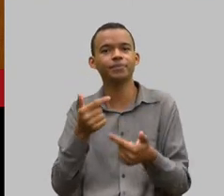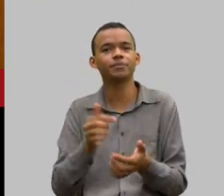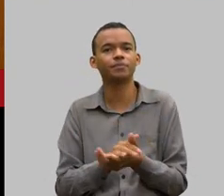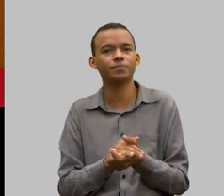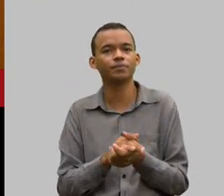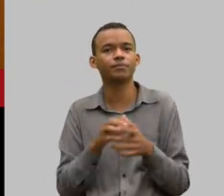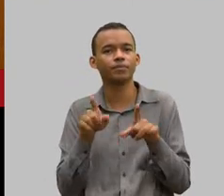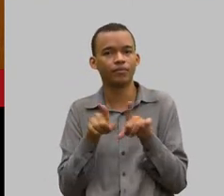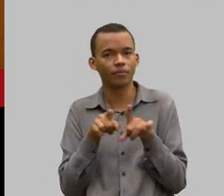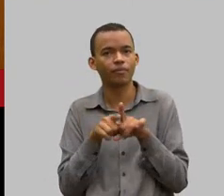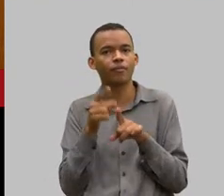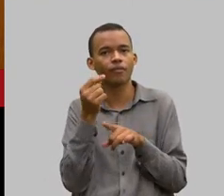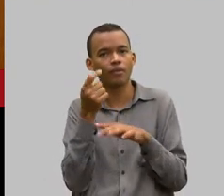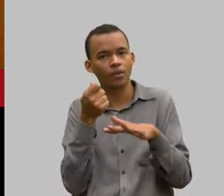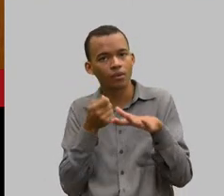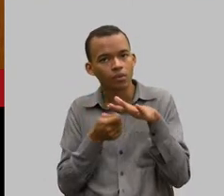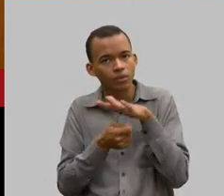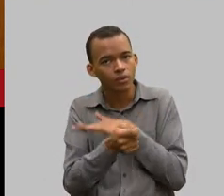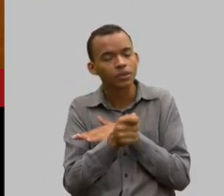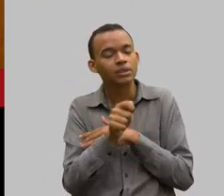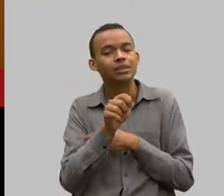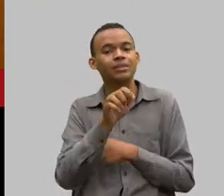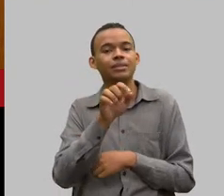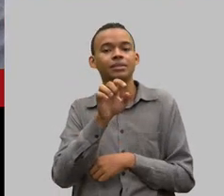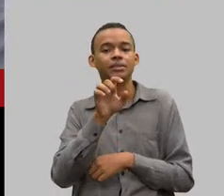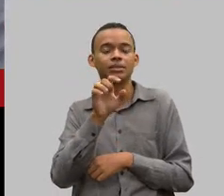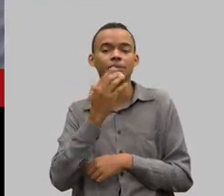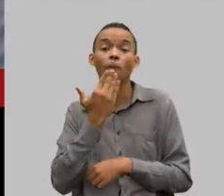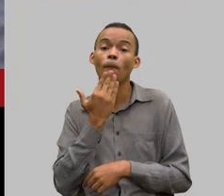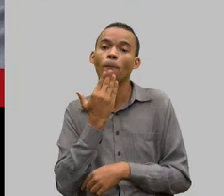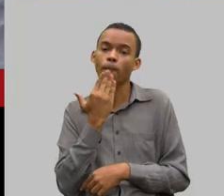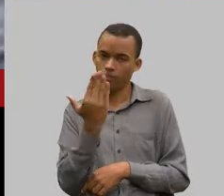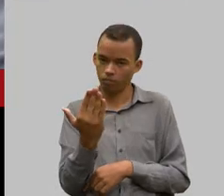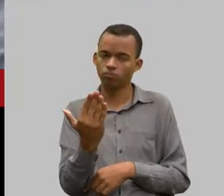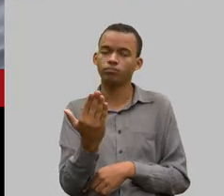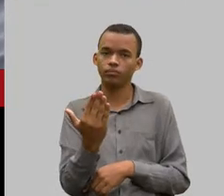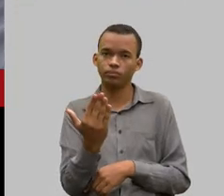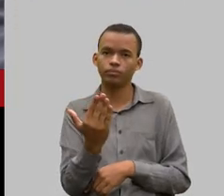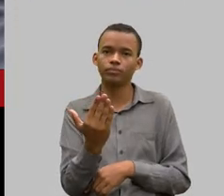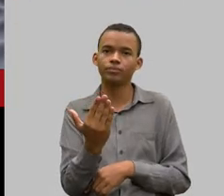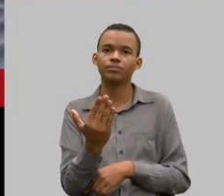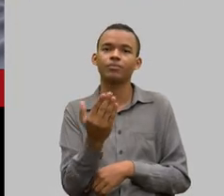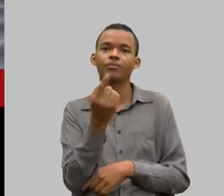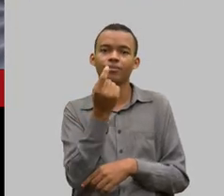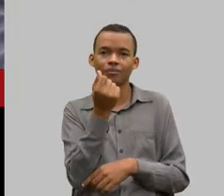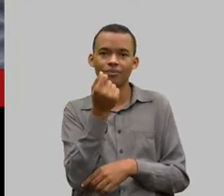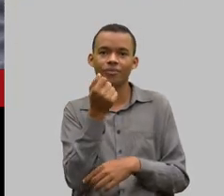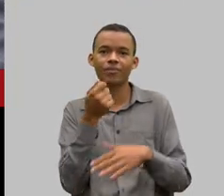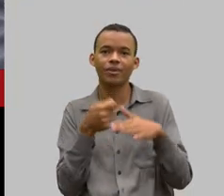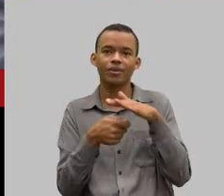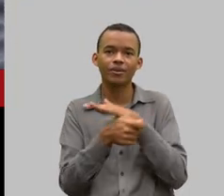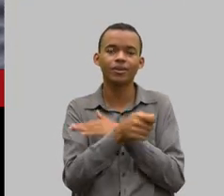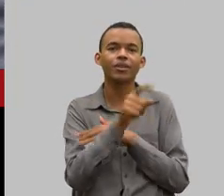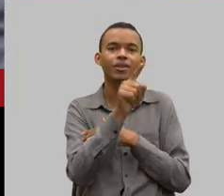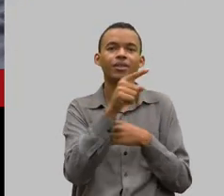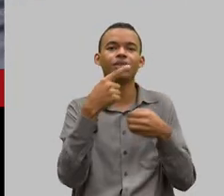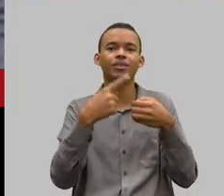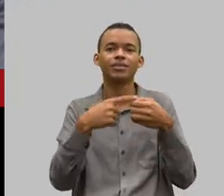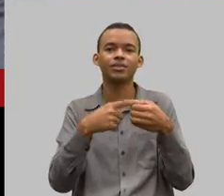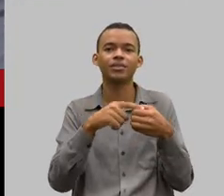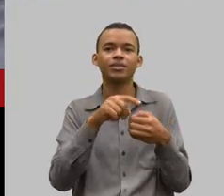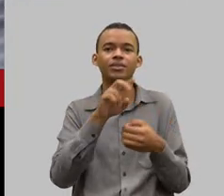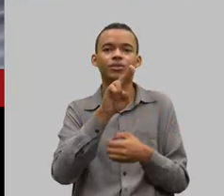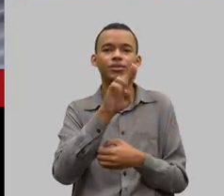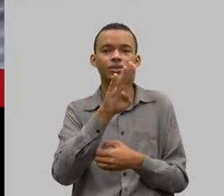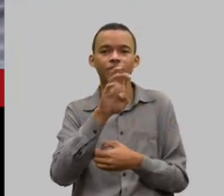investimentos Marcelo o único o único pedido que eu quero fazer para você aqui é que leve os recursos lá para Uberlândia pro triângulo mineiro alto Paranaíba a gente